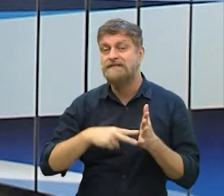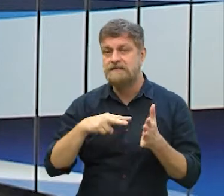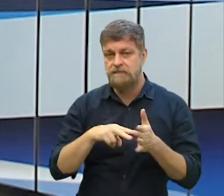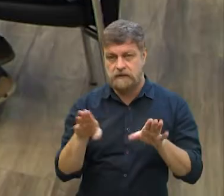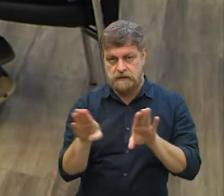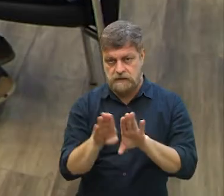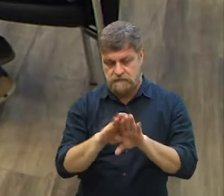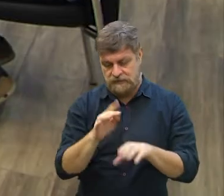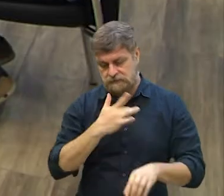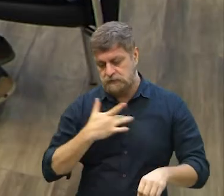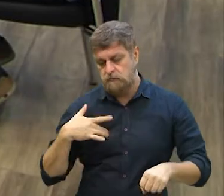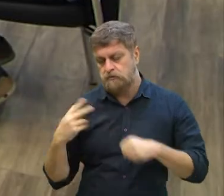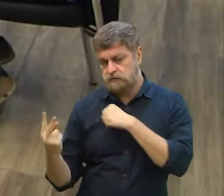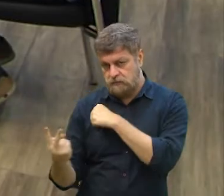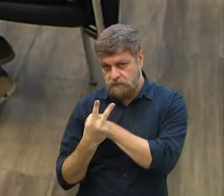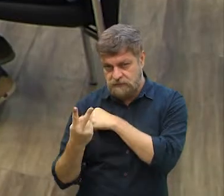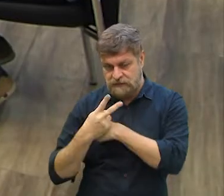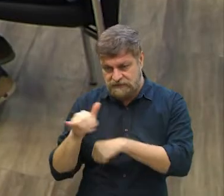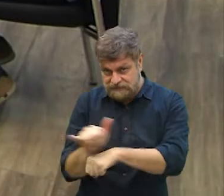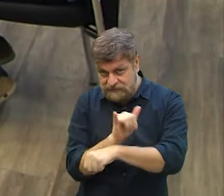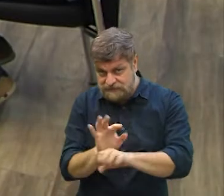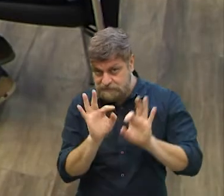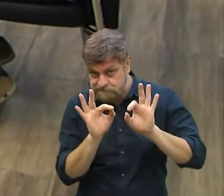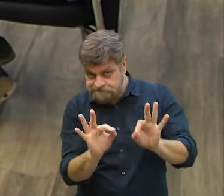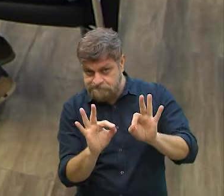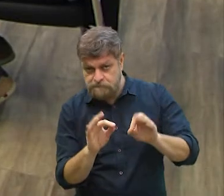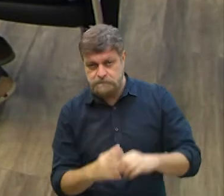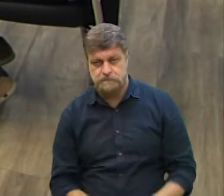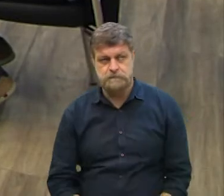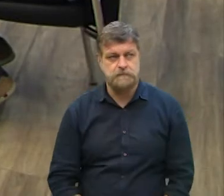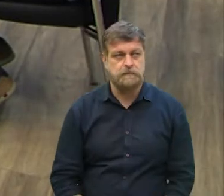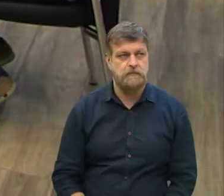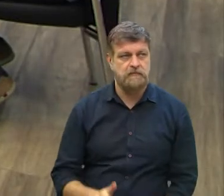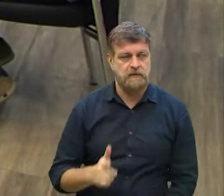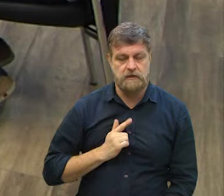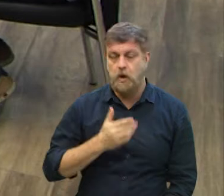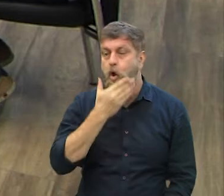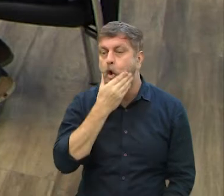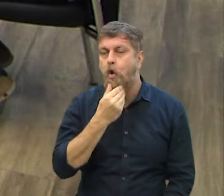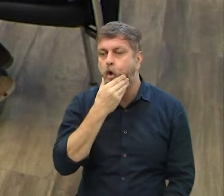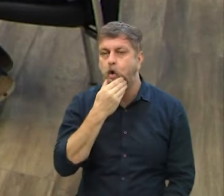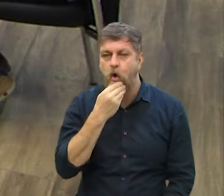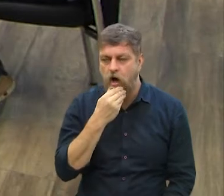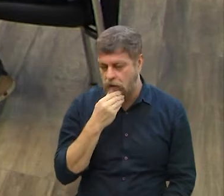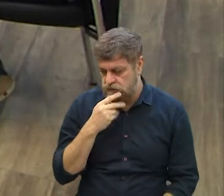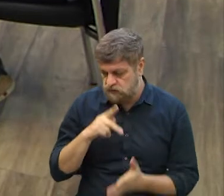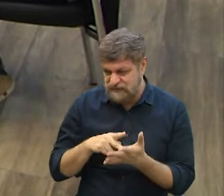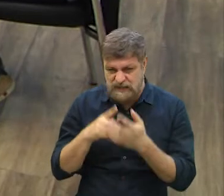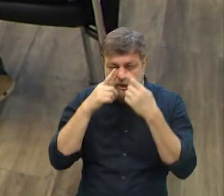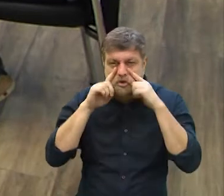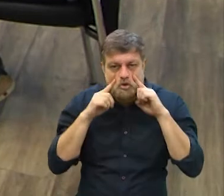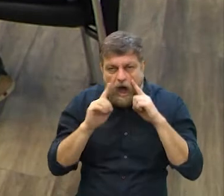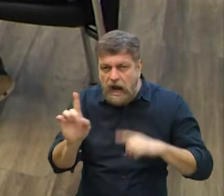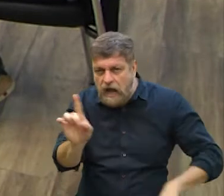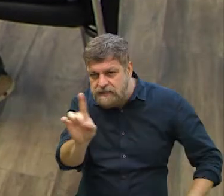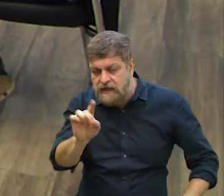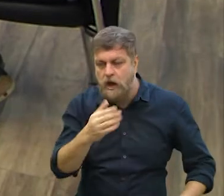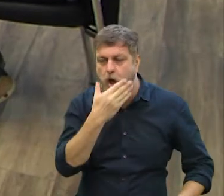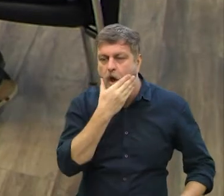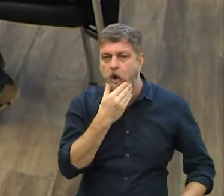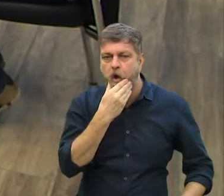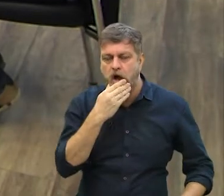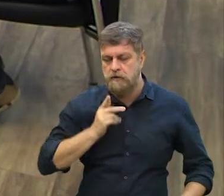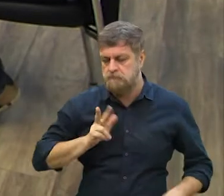homem também é se cuidar. Estratégia acertada? Tem mais, né? Homem que é homem não chora, né? Também. Homem que é